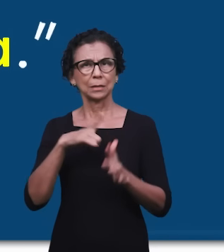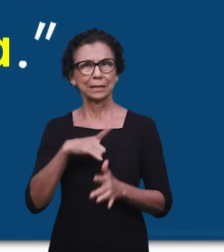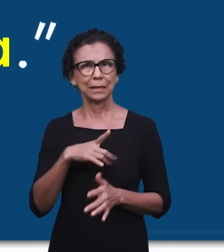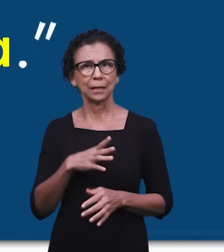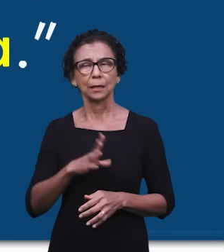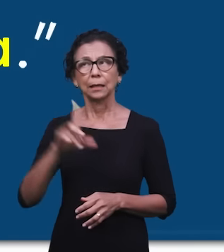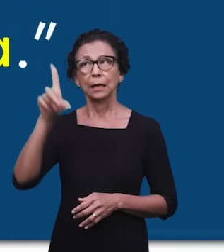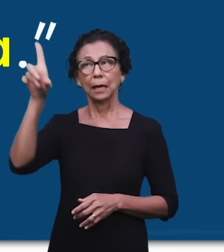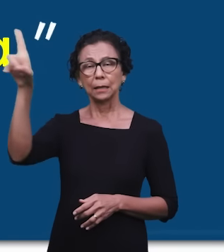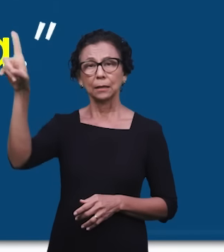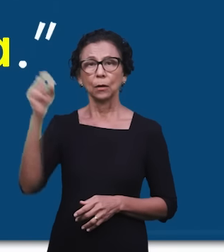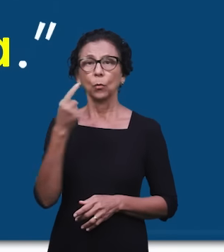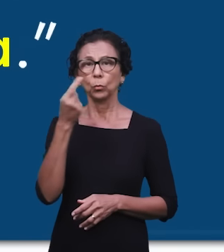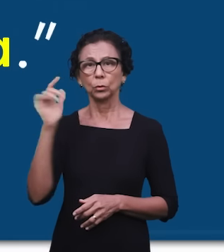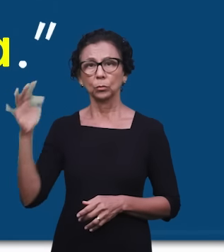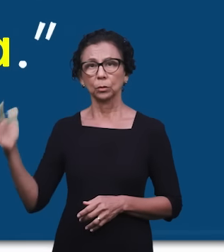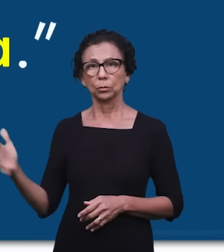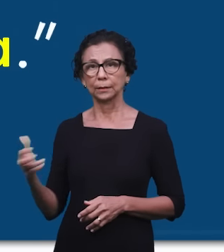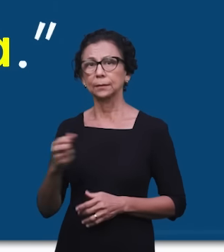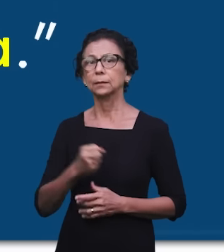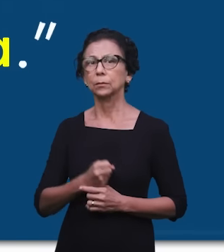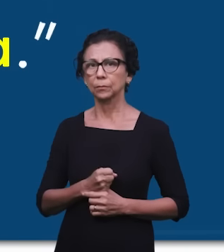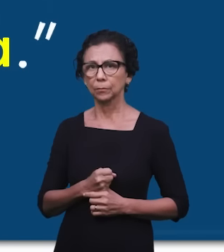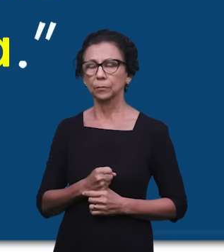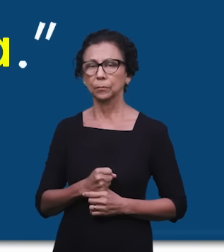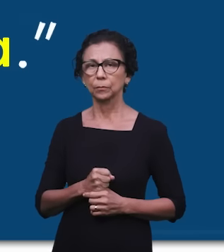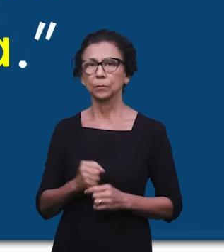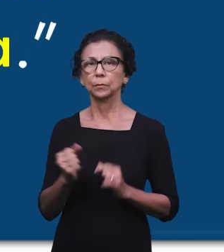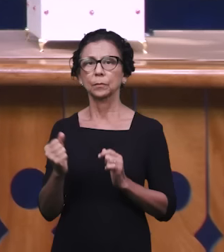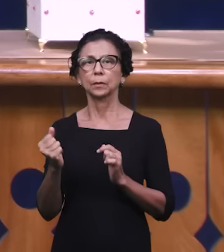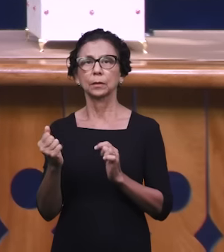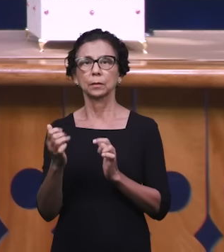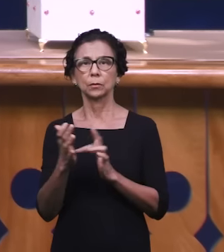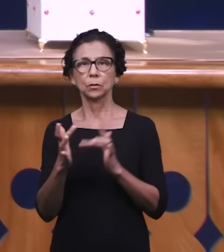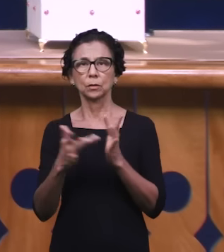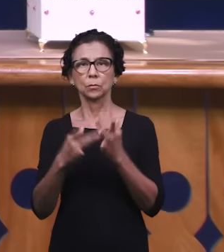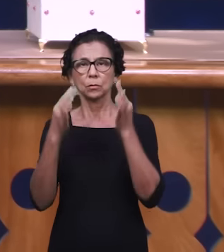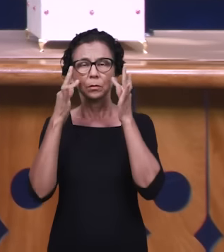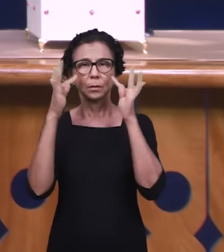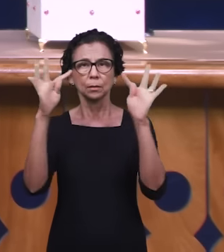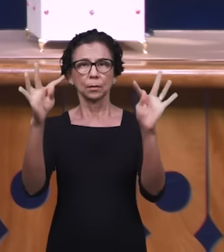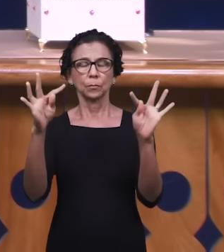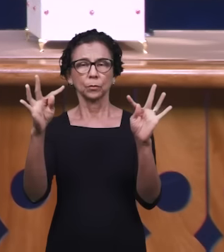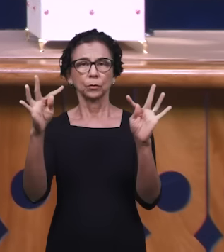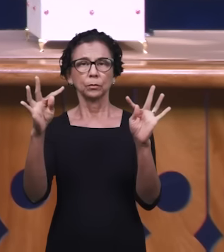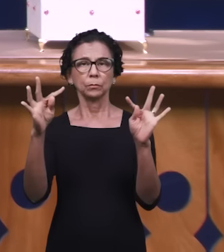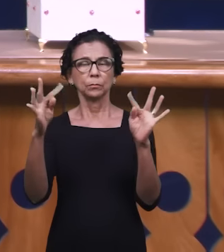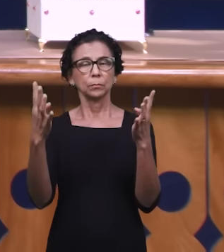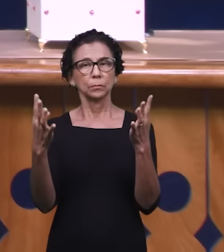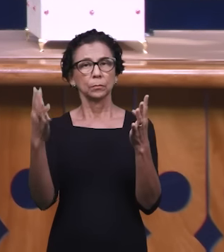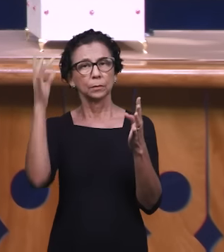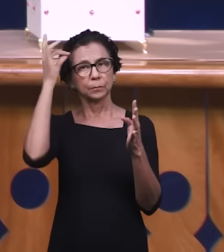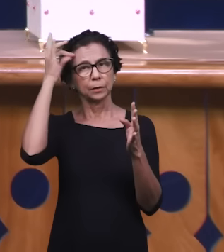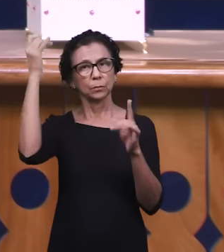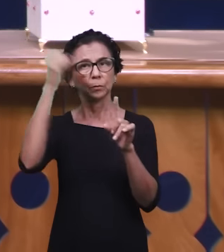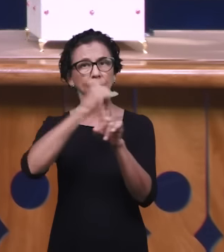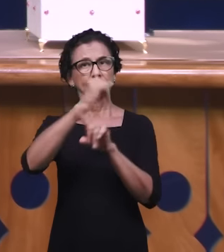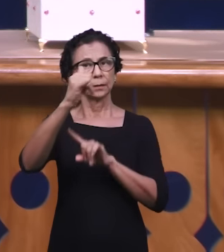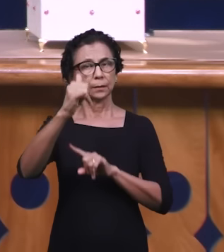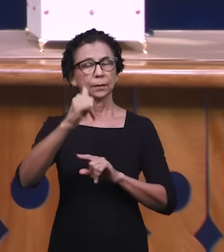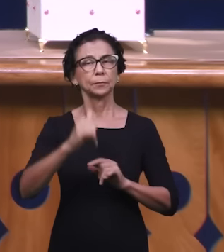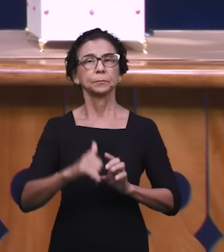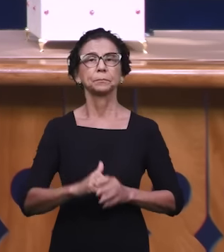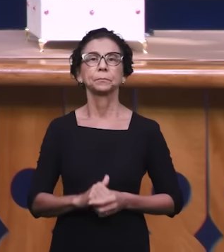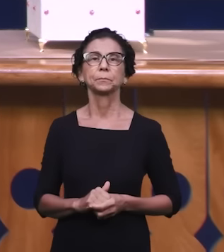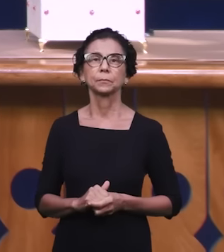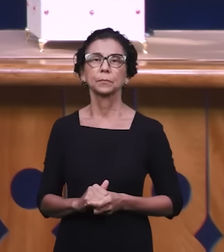o testemunho de Jesus é o espírito de profecia. Glória a Jesus. Meus irmãos, aquilo que é importante para